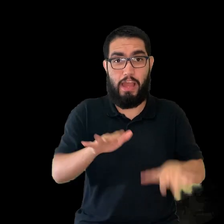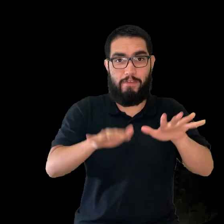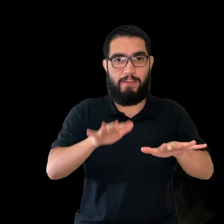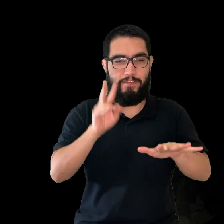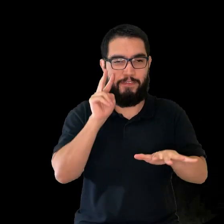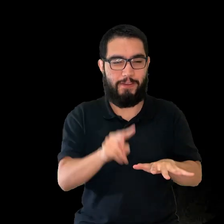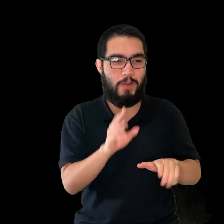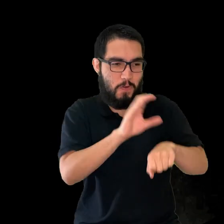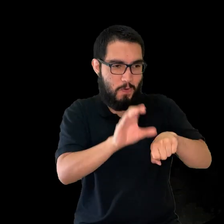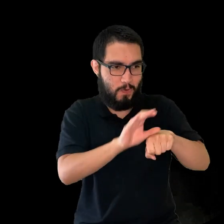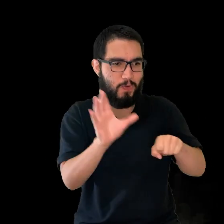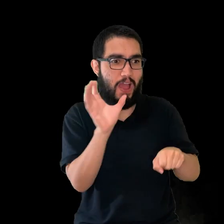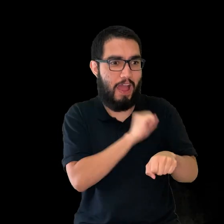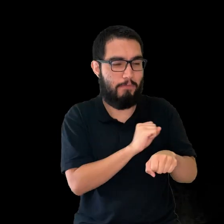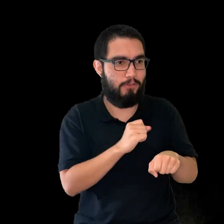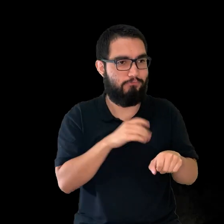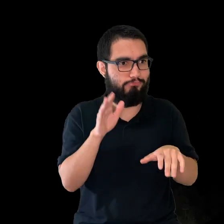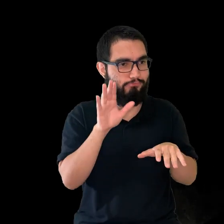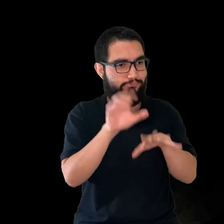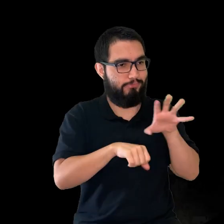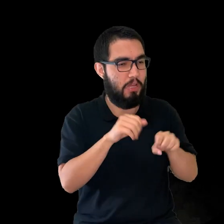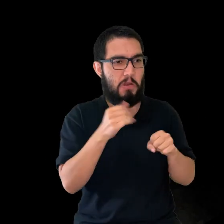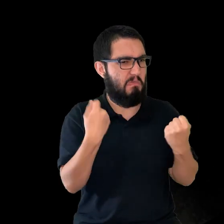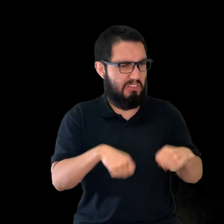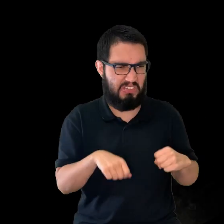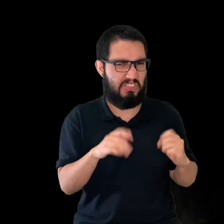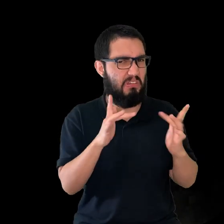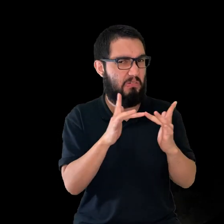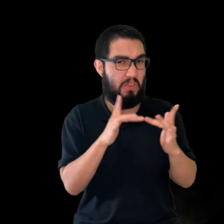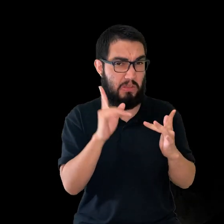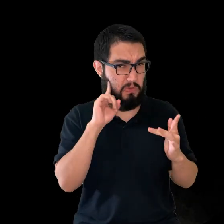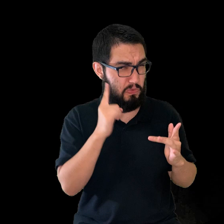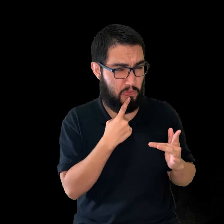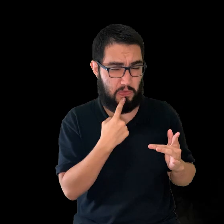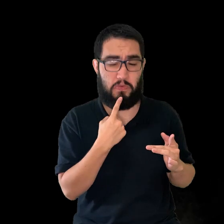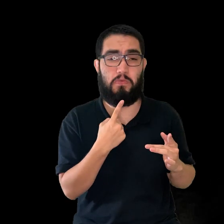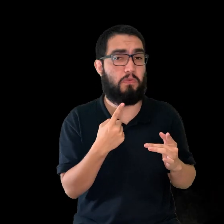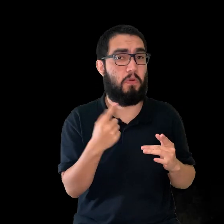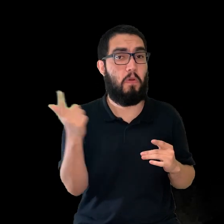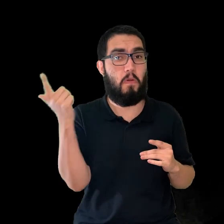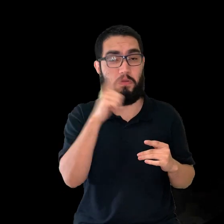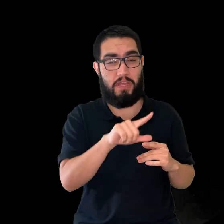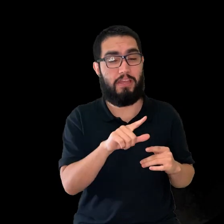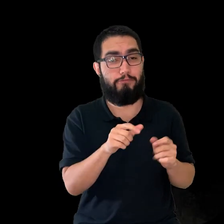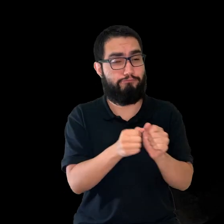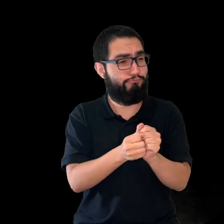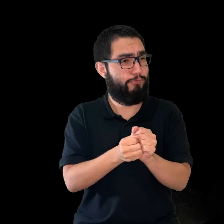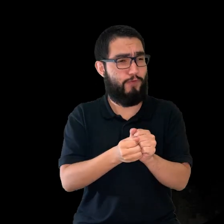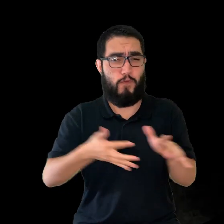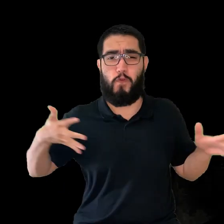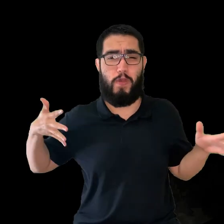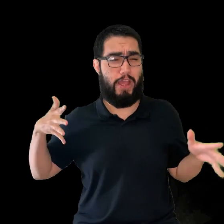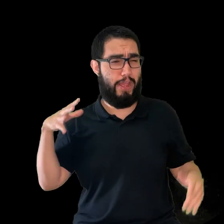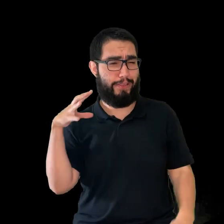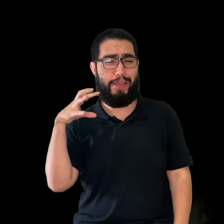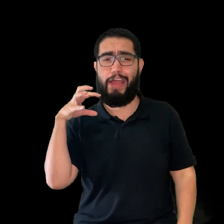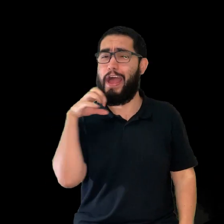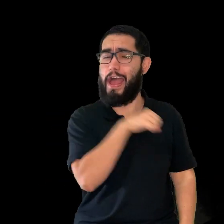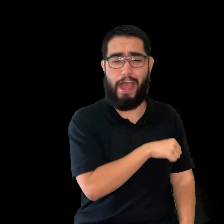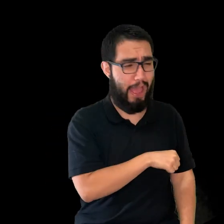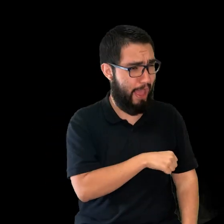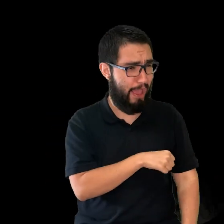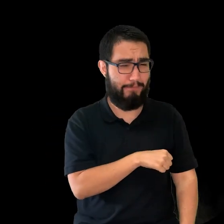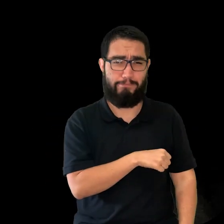enganosa de um curso rápido, onde você não precisa ter contato com surdo, onde você vai conseguir